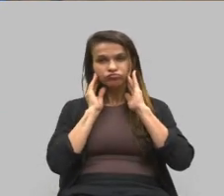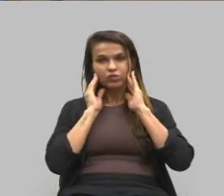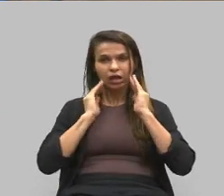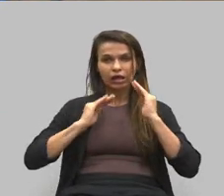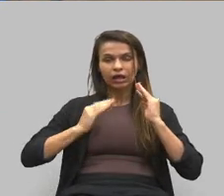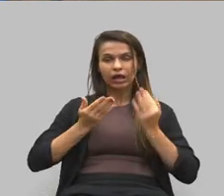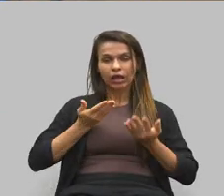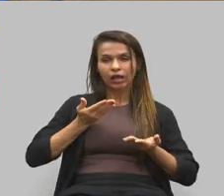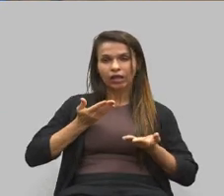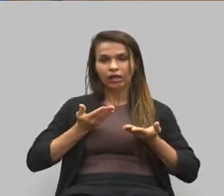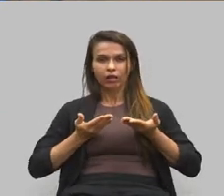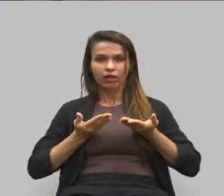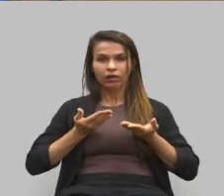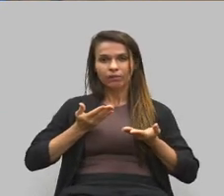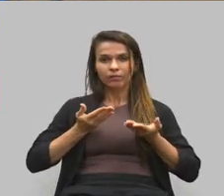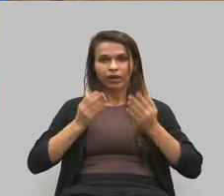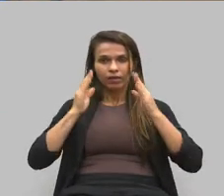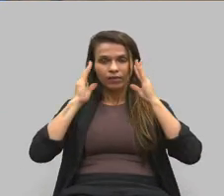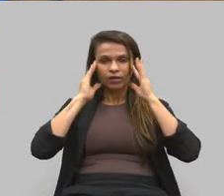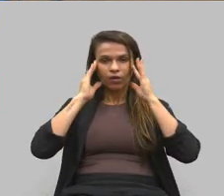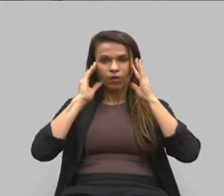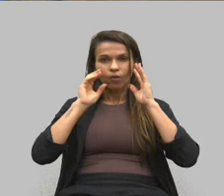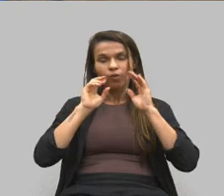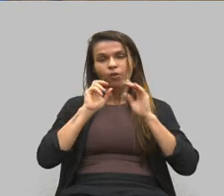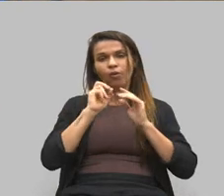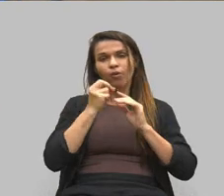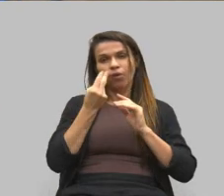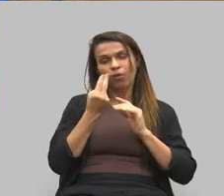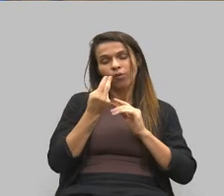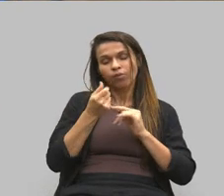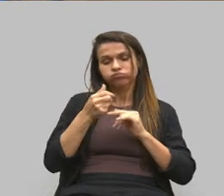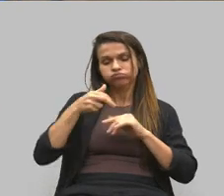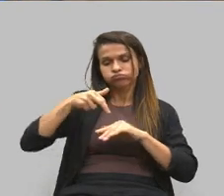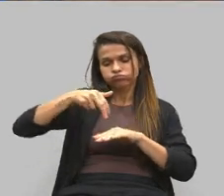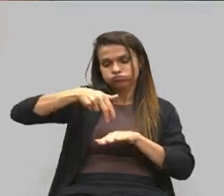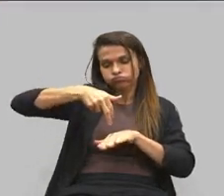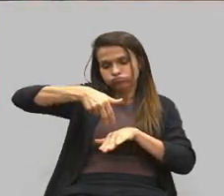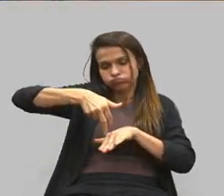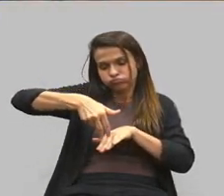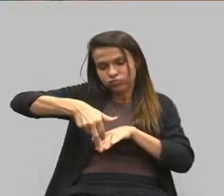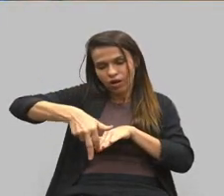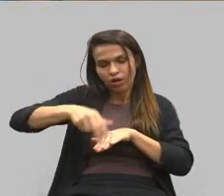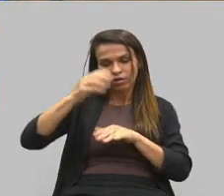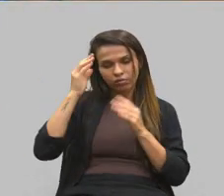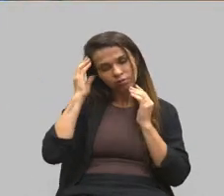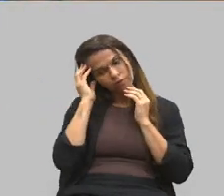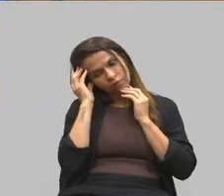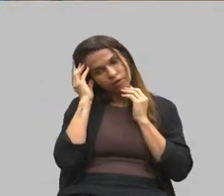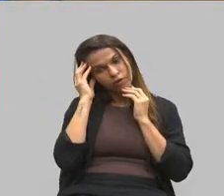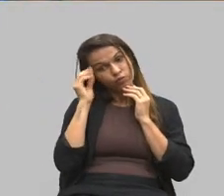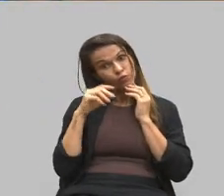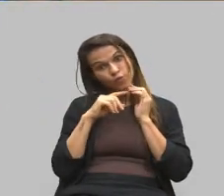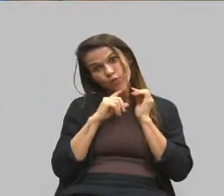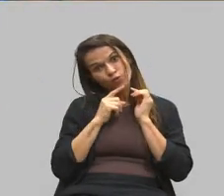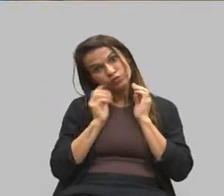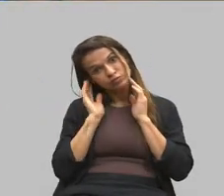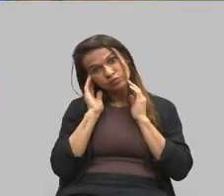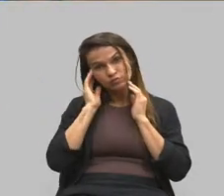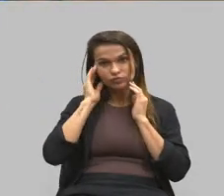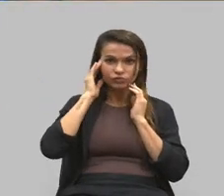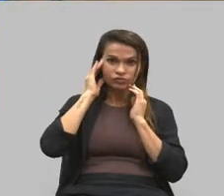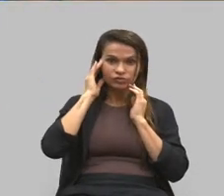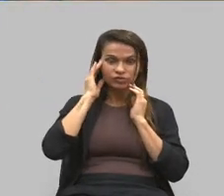qualquer rampa que eu descia a minha cabeça tombava e eu não conseguia voltar eu sempre